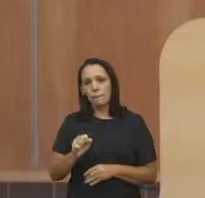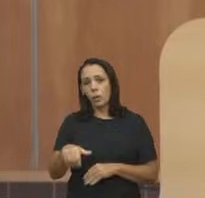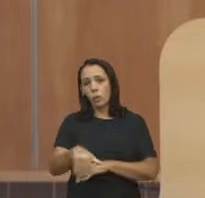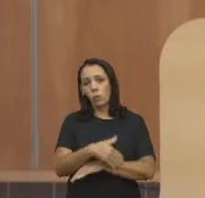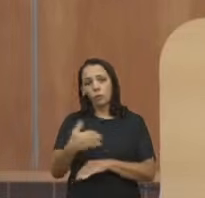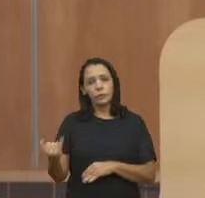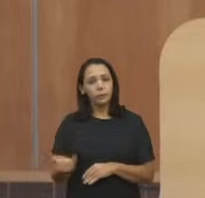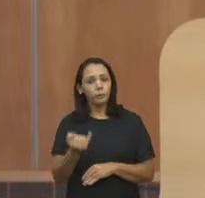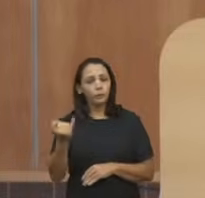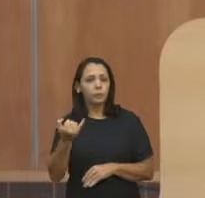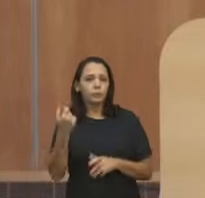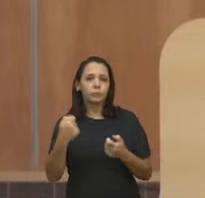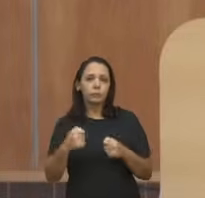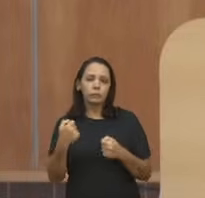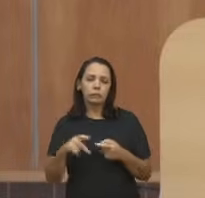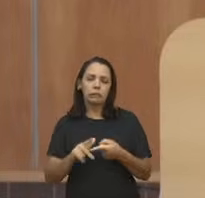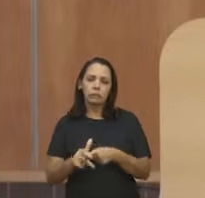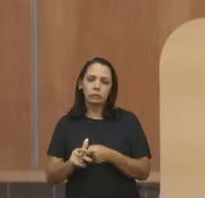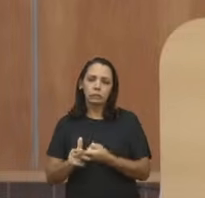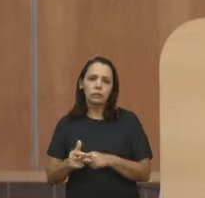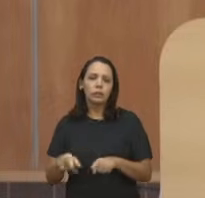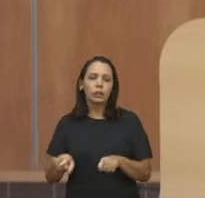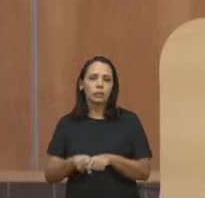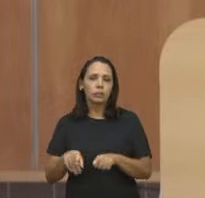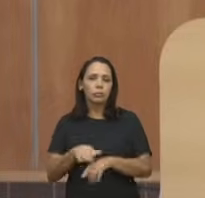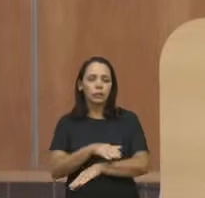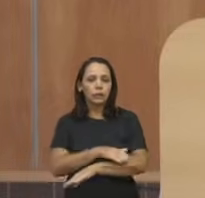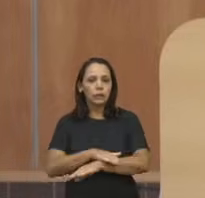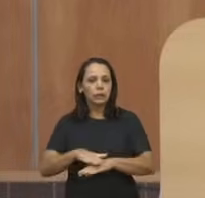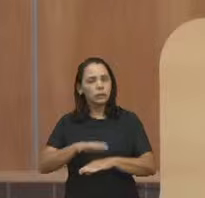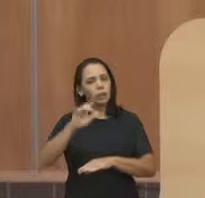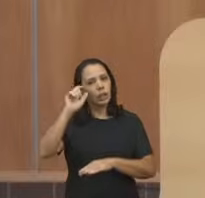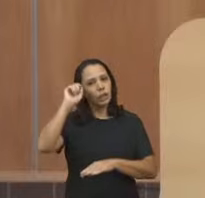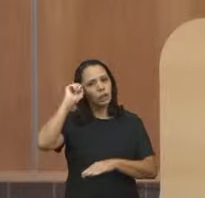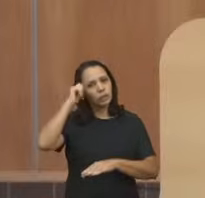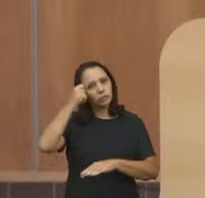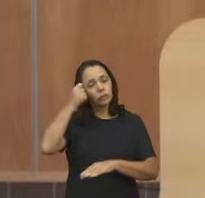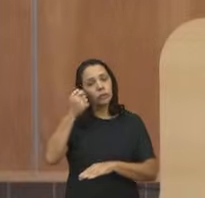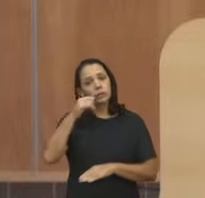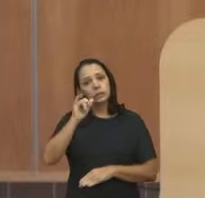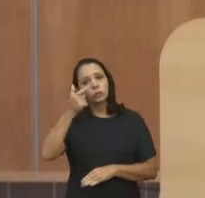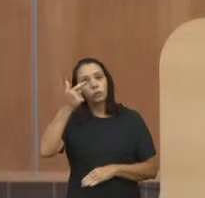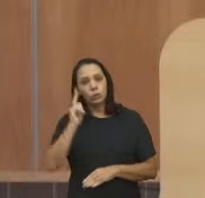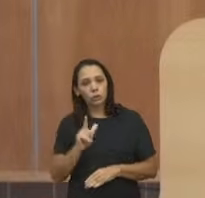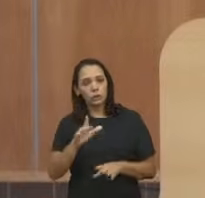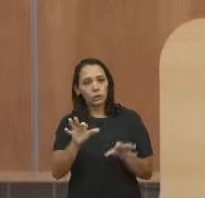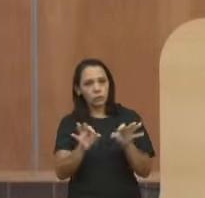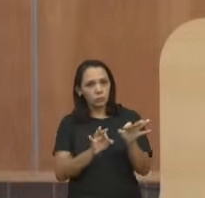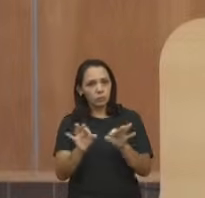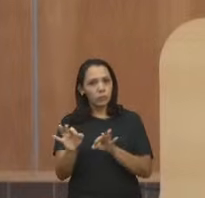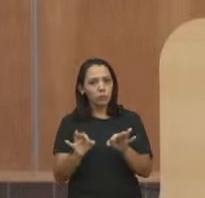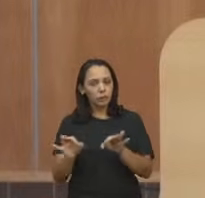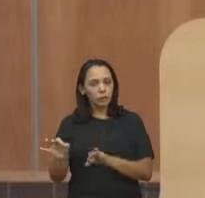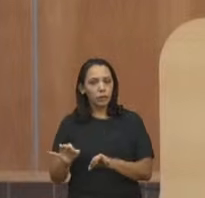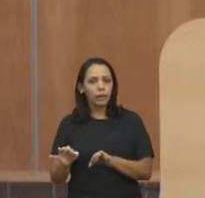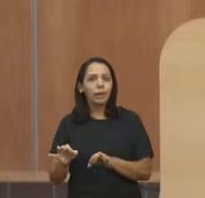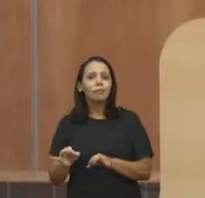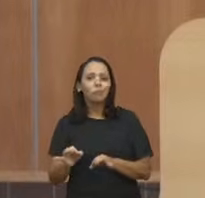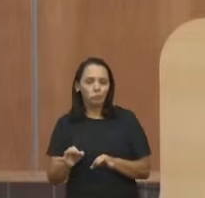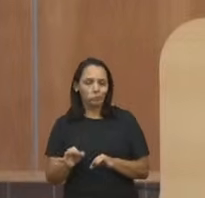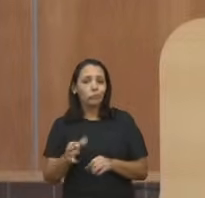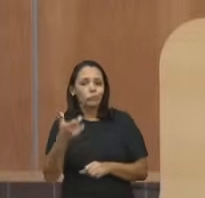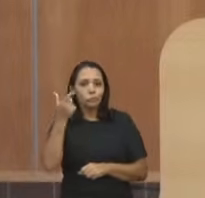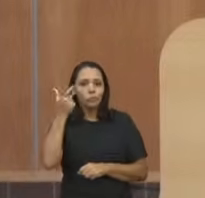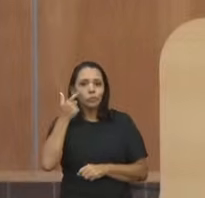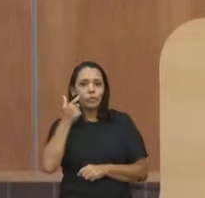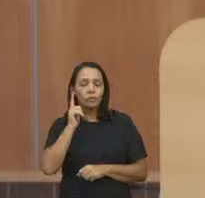certeza, prefeito, se a gente conseguir levar o asfalto, inicialmente para João Porto e Santa Terezinha, a gente vai